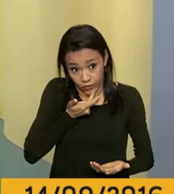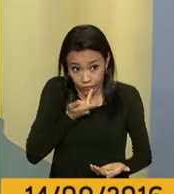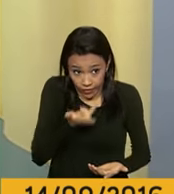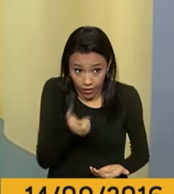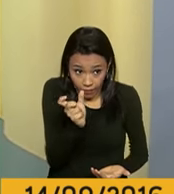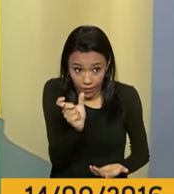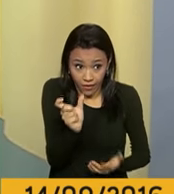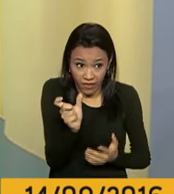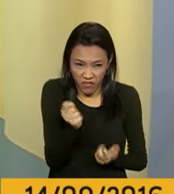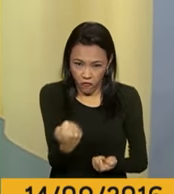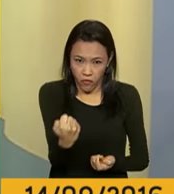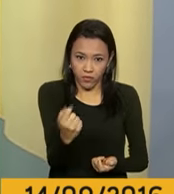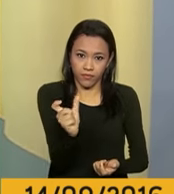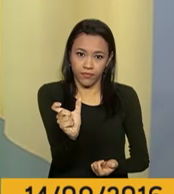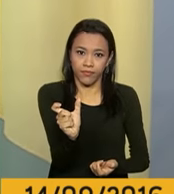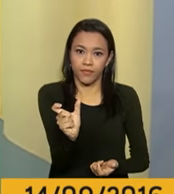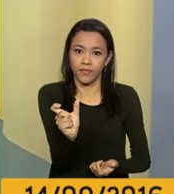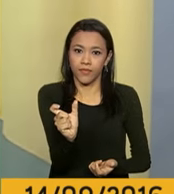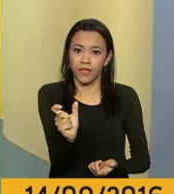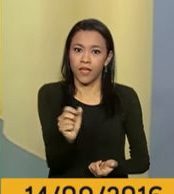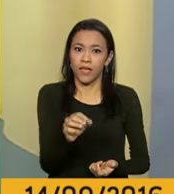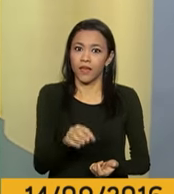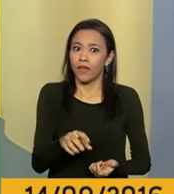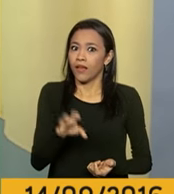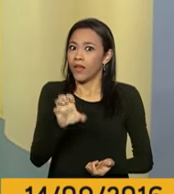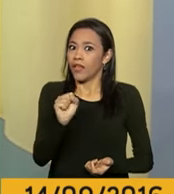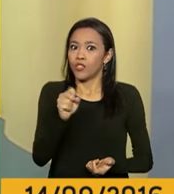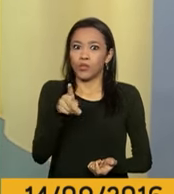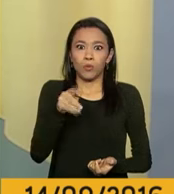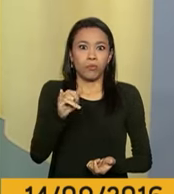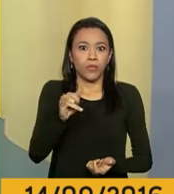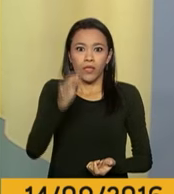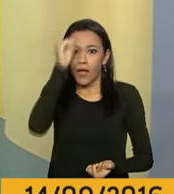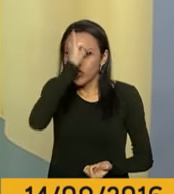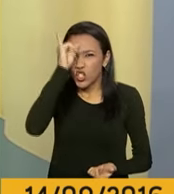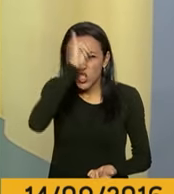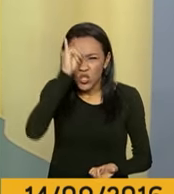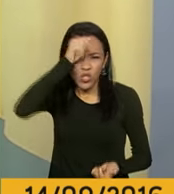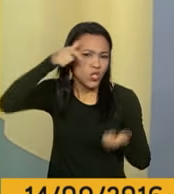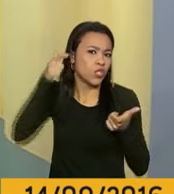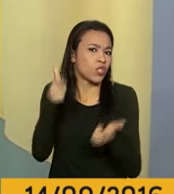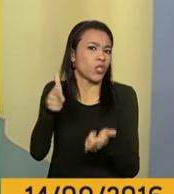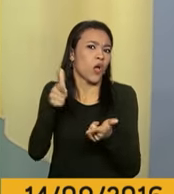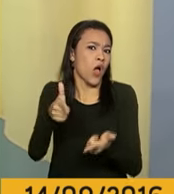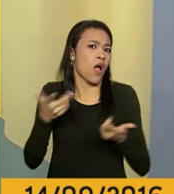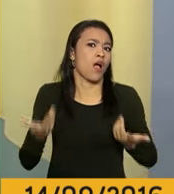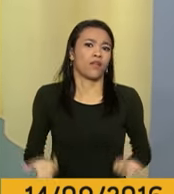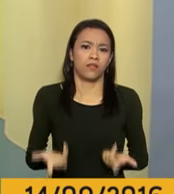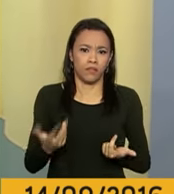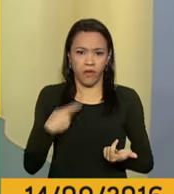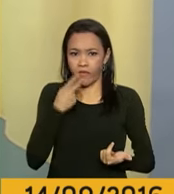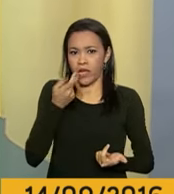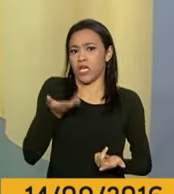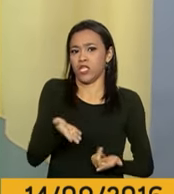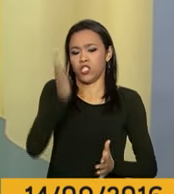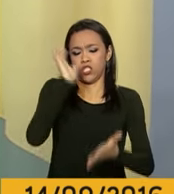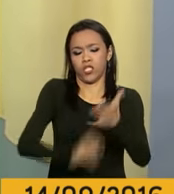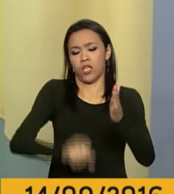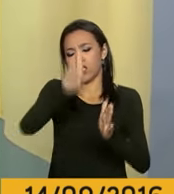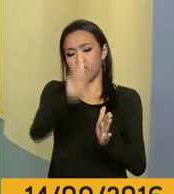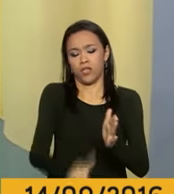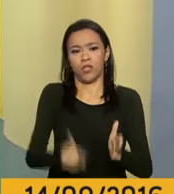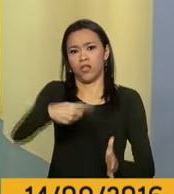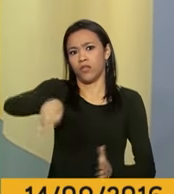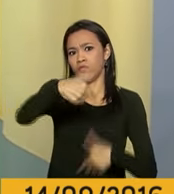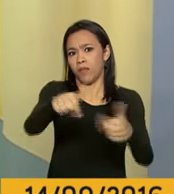a expressão um pouco mais forte, tão estupidificado, tão idiota, que chega ao poder para restringir direitos de trabalhadores,